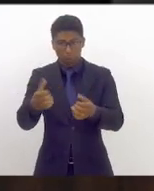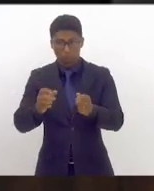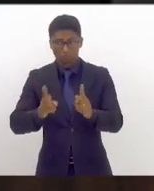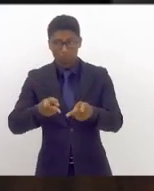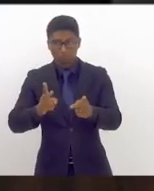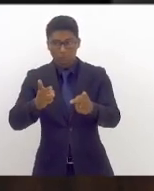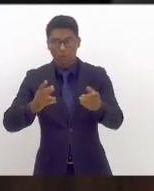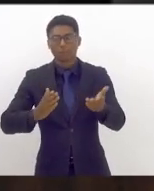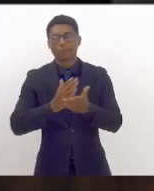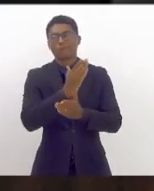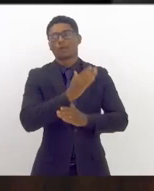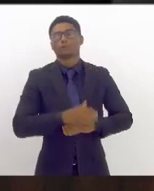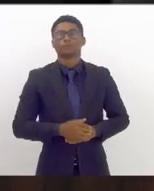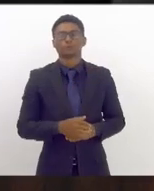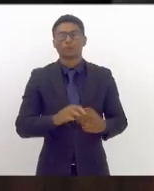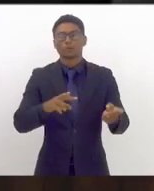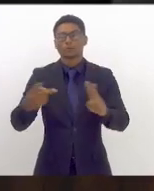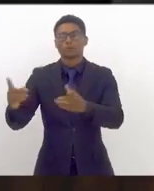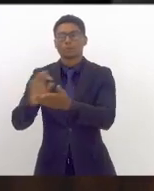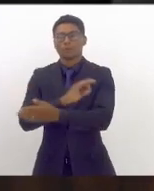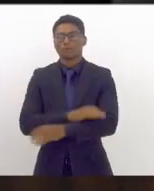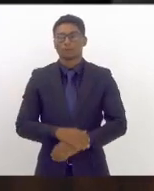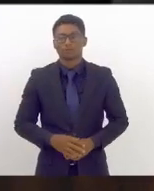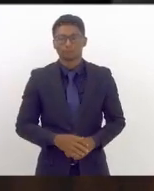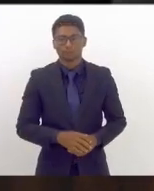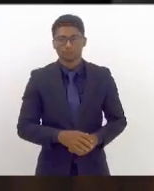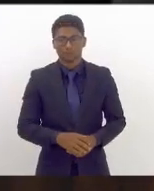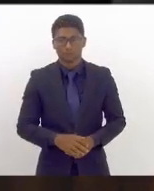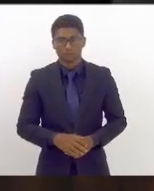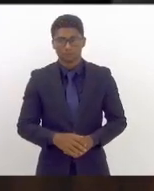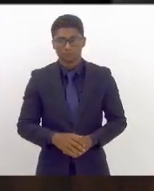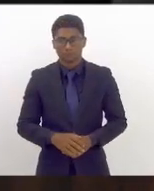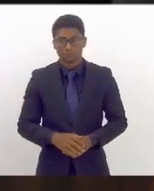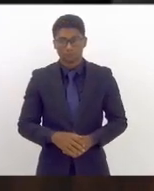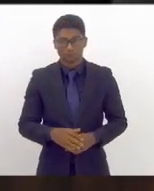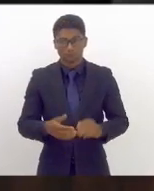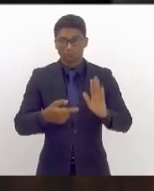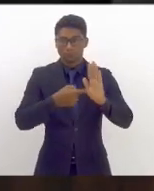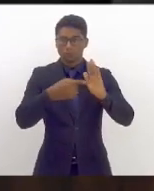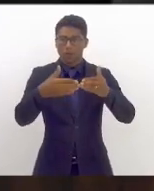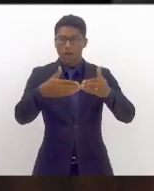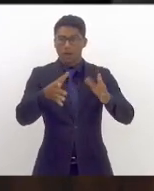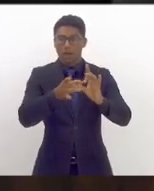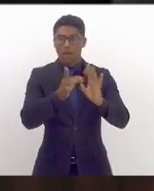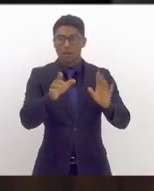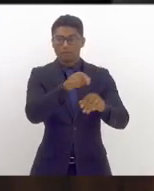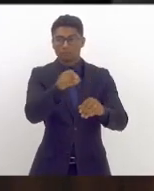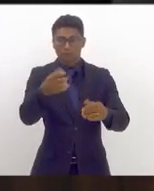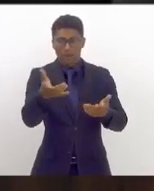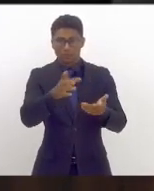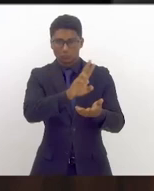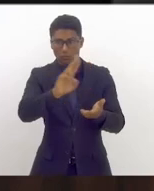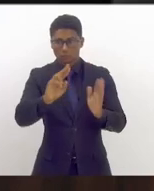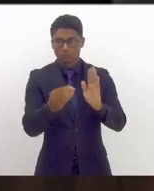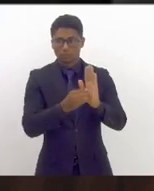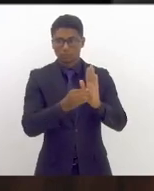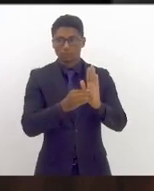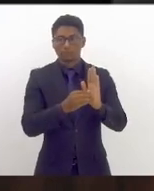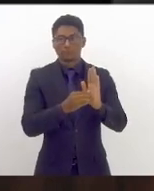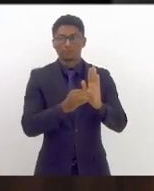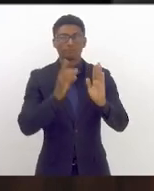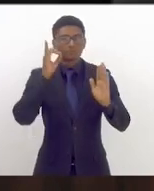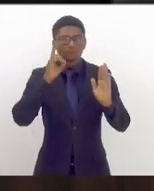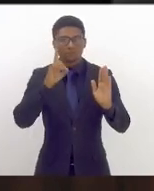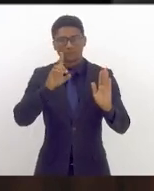Como estão aprovado vai autógrafo Presidente oferece com a autoria Deputado Imperador de